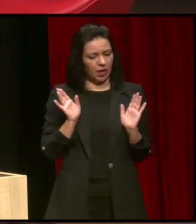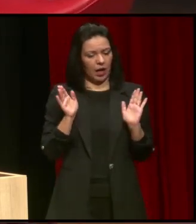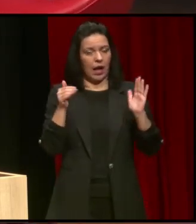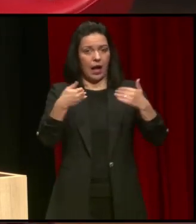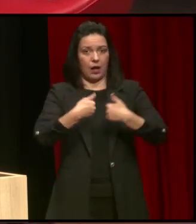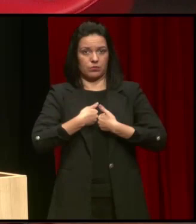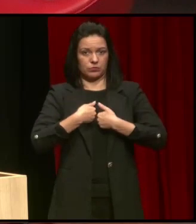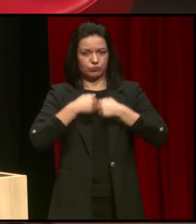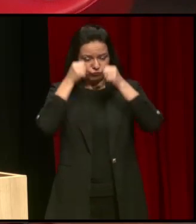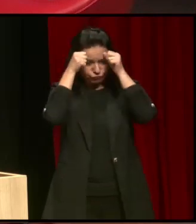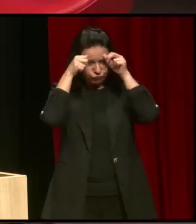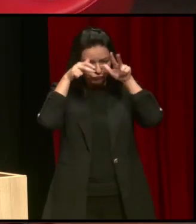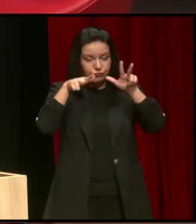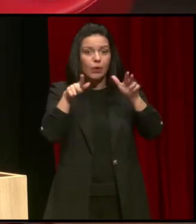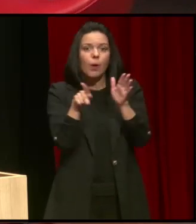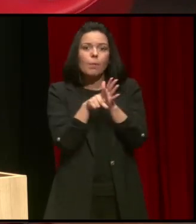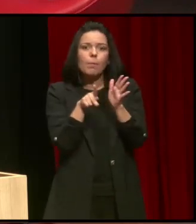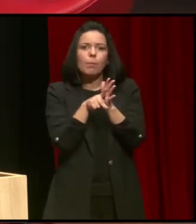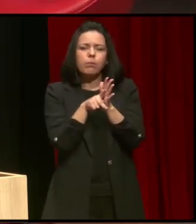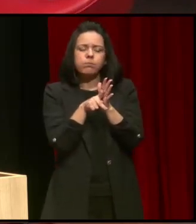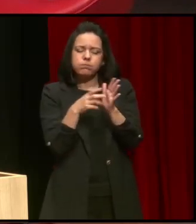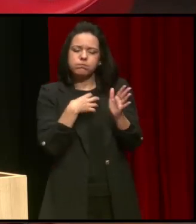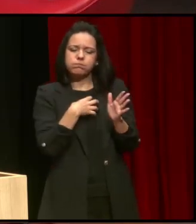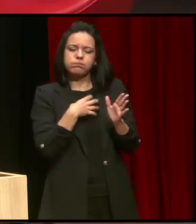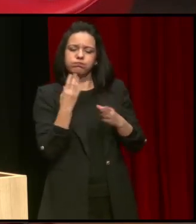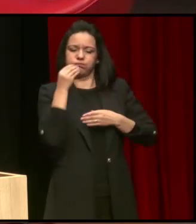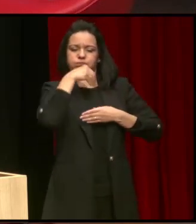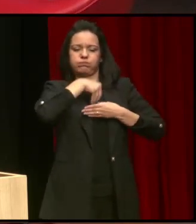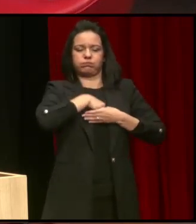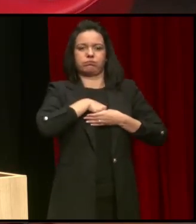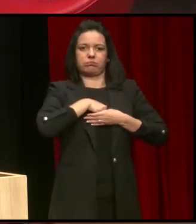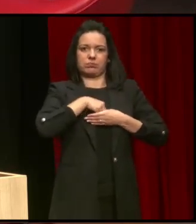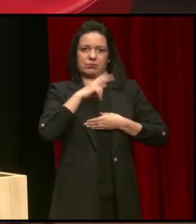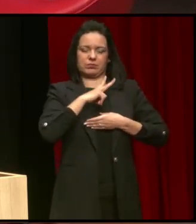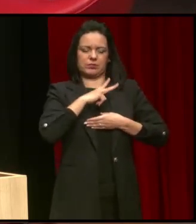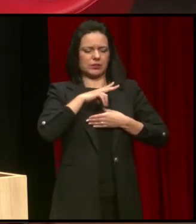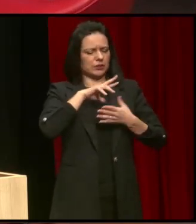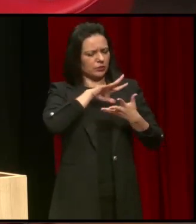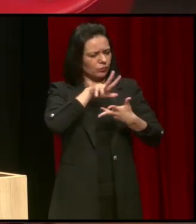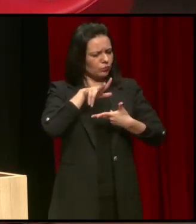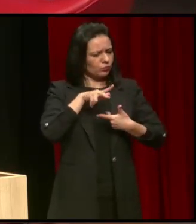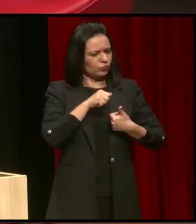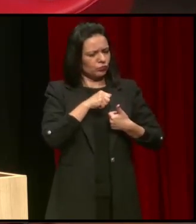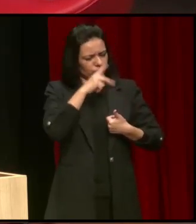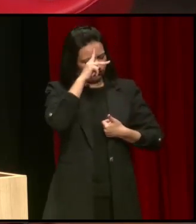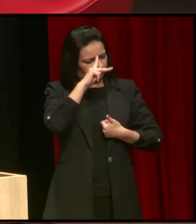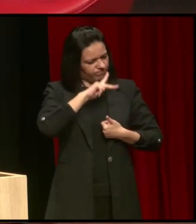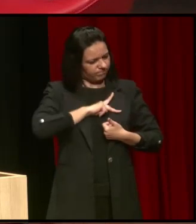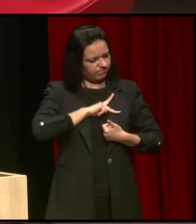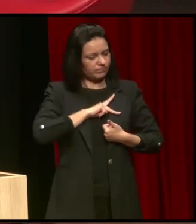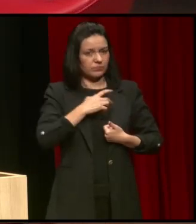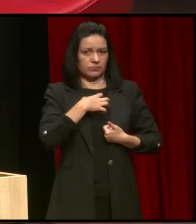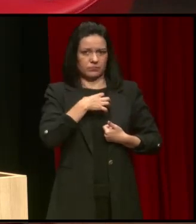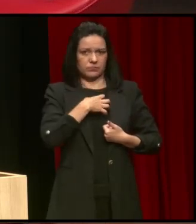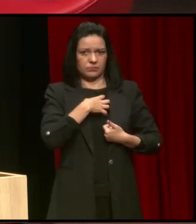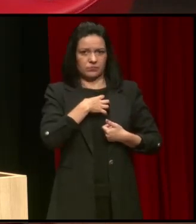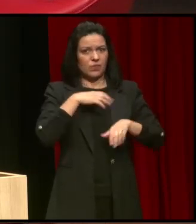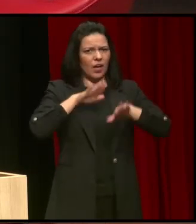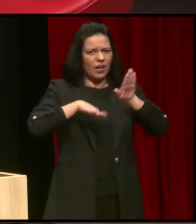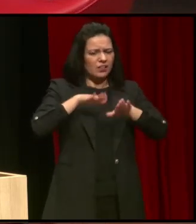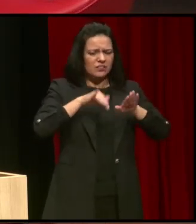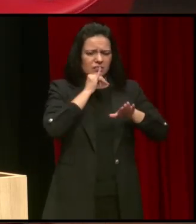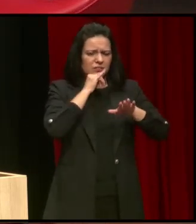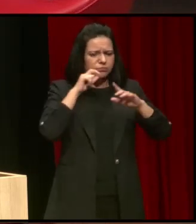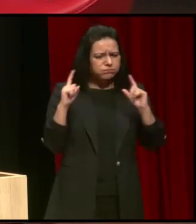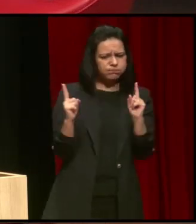do seu próprio mundo. Está vendo? Ela é autos, ela vive para ele mesmo. Por isso que às vezes é complicado falar com uma pessoa que é